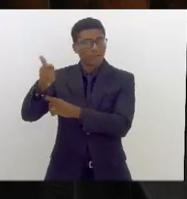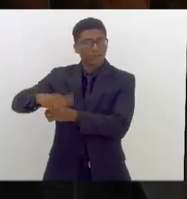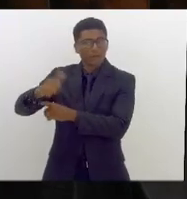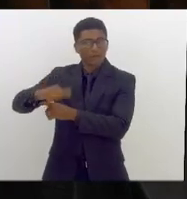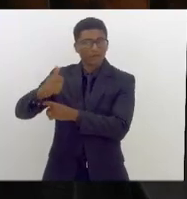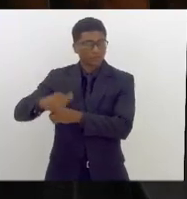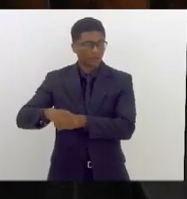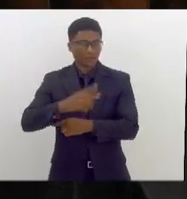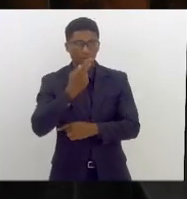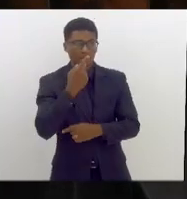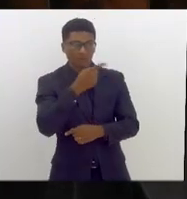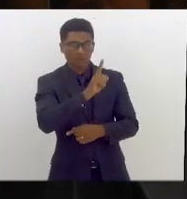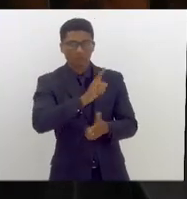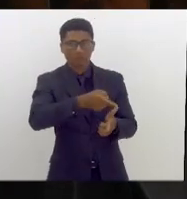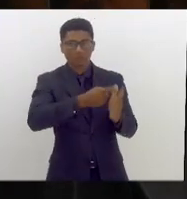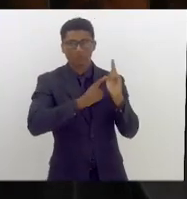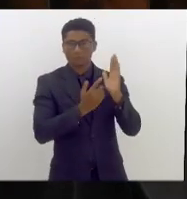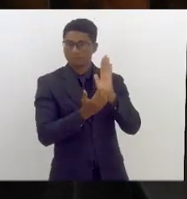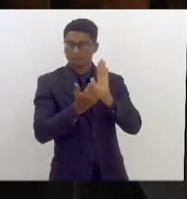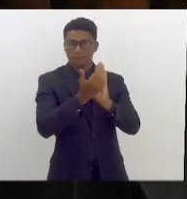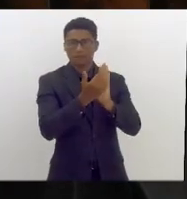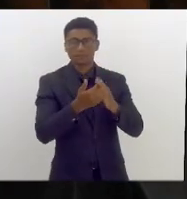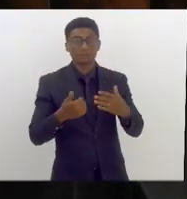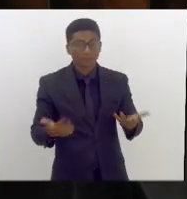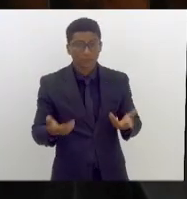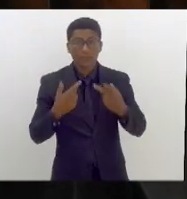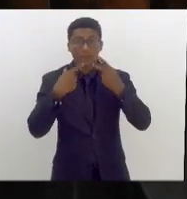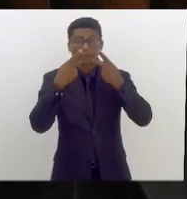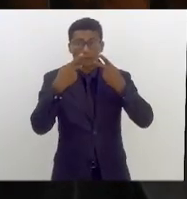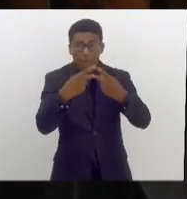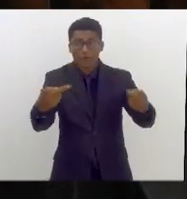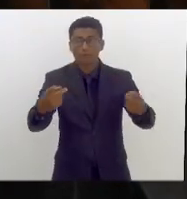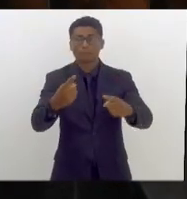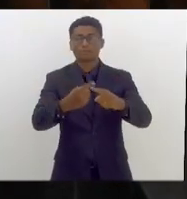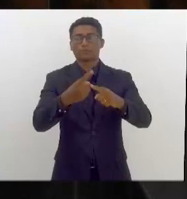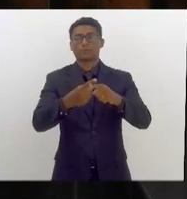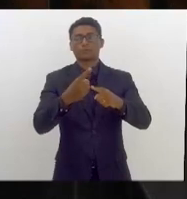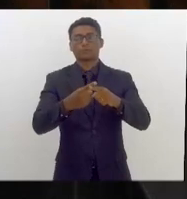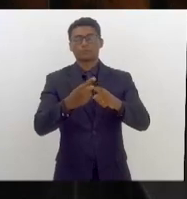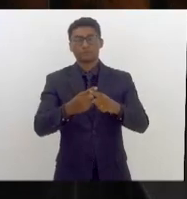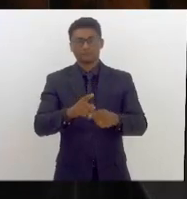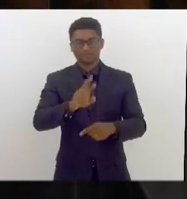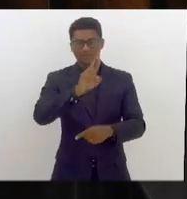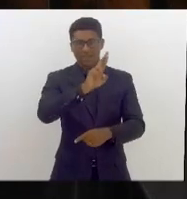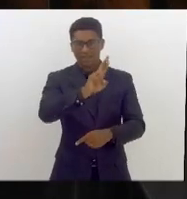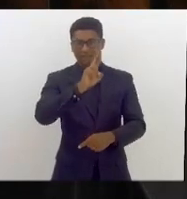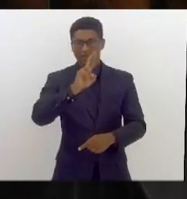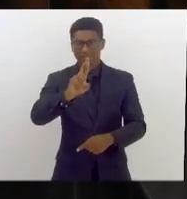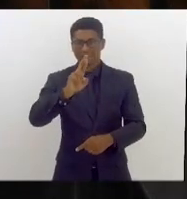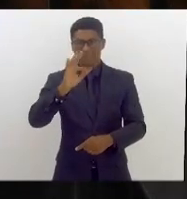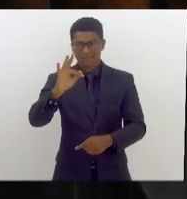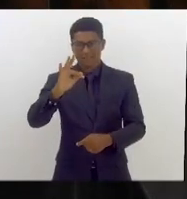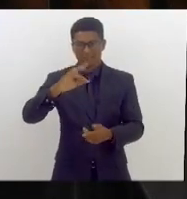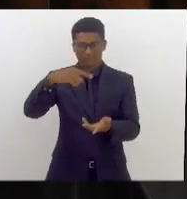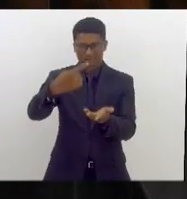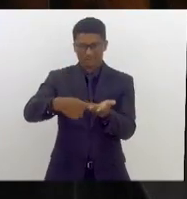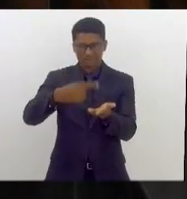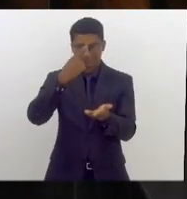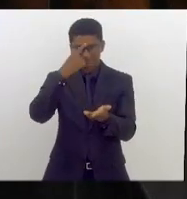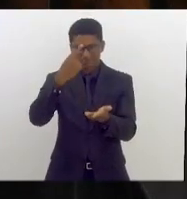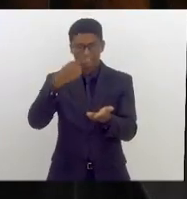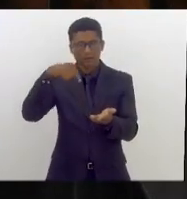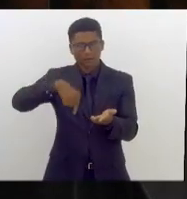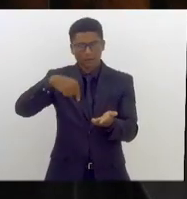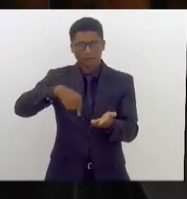dever à União. Enfim, eu estou dizendo isso porque o regime de recuperação fiscal, tão debatido aqui